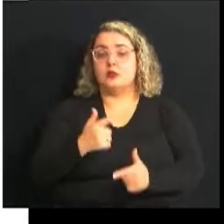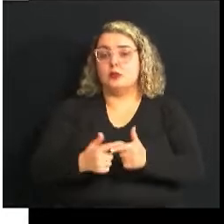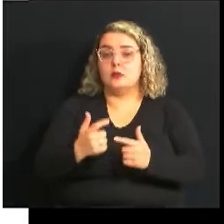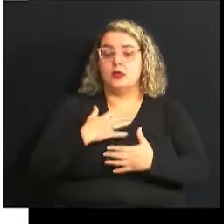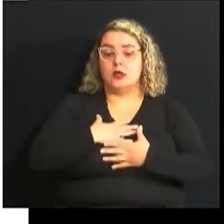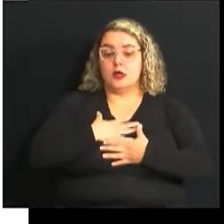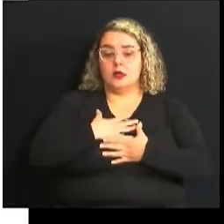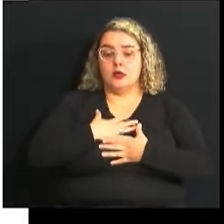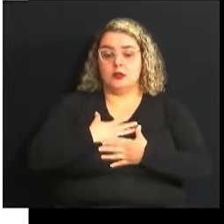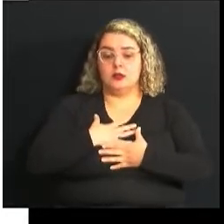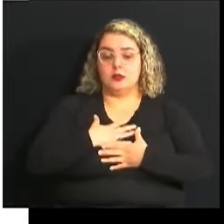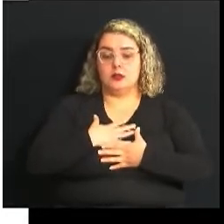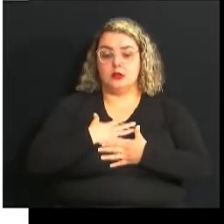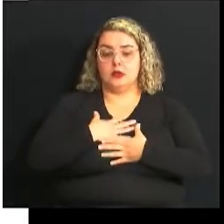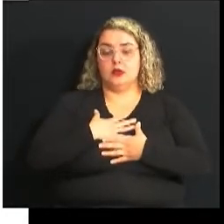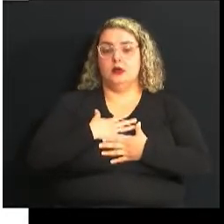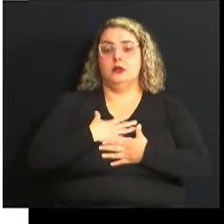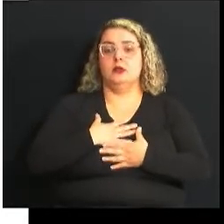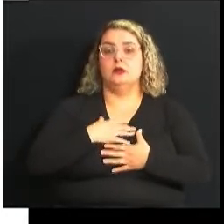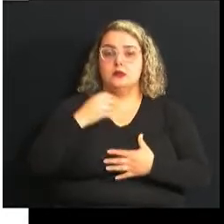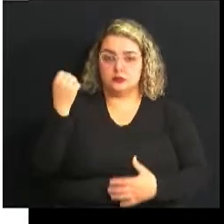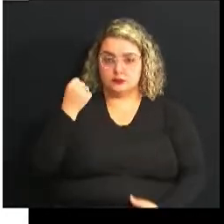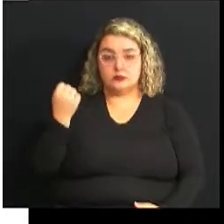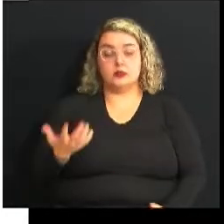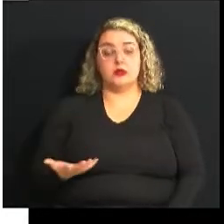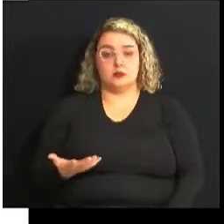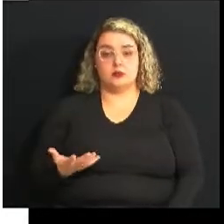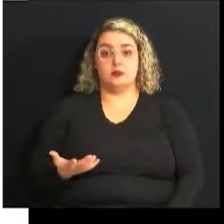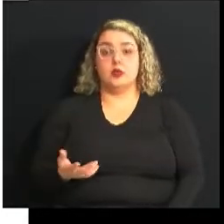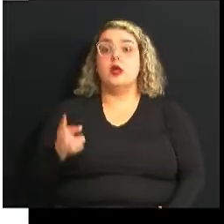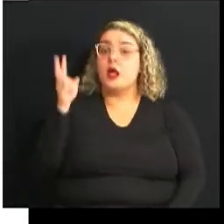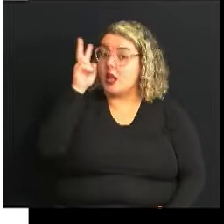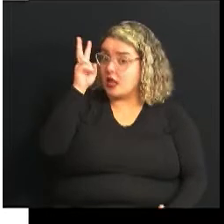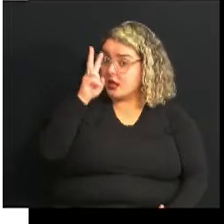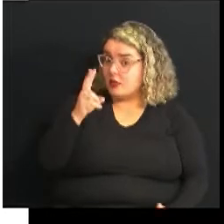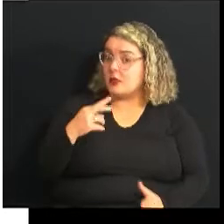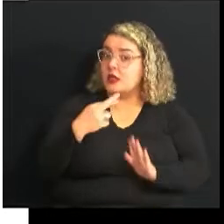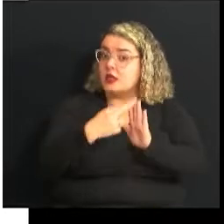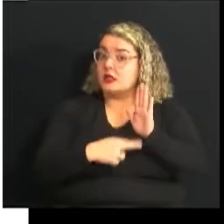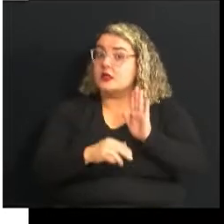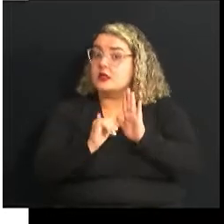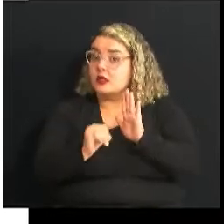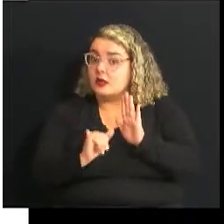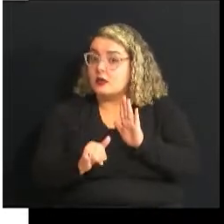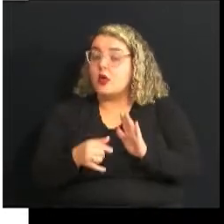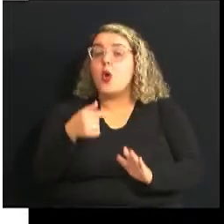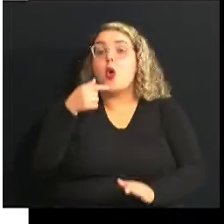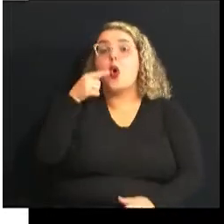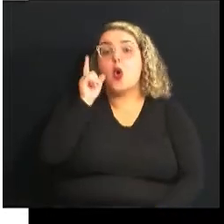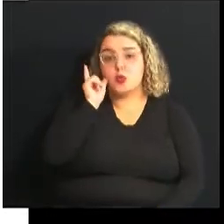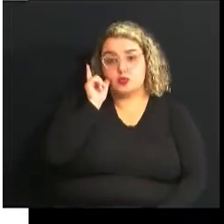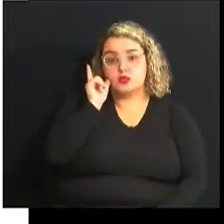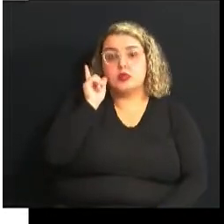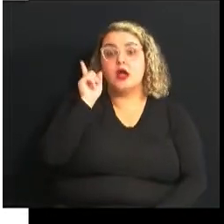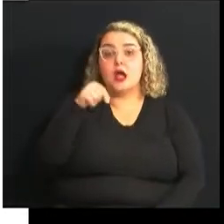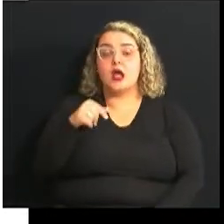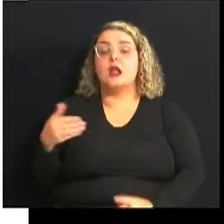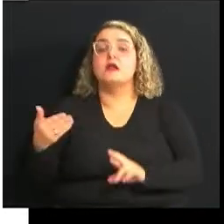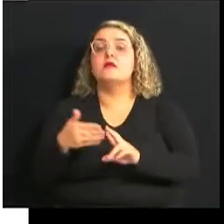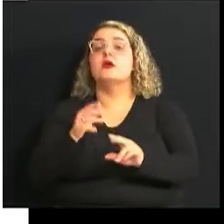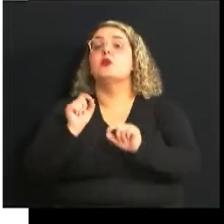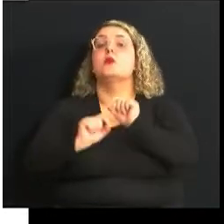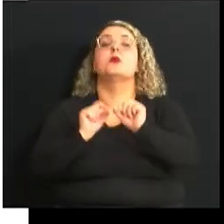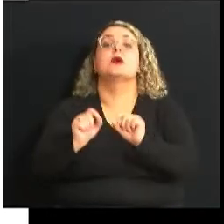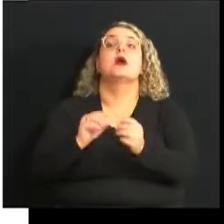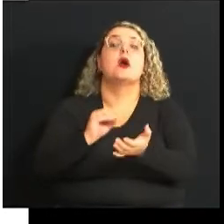respiratória aguda grave. A gente lembra, então, que esse relatório, apesar de ser emitido ontem, ele refere-se aí à última